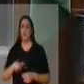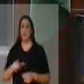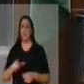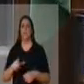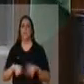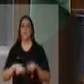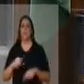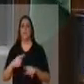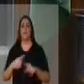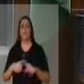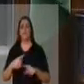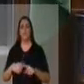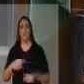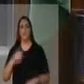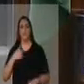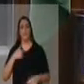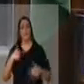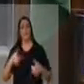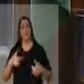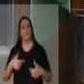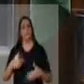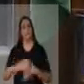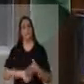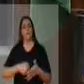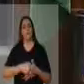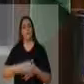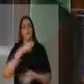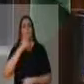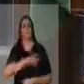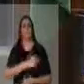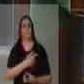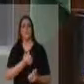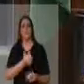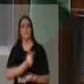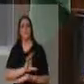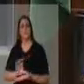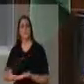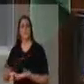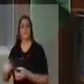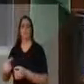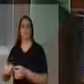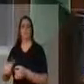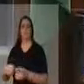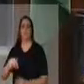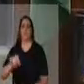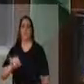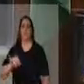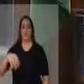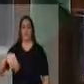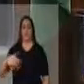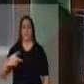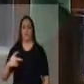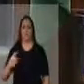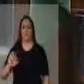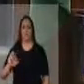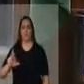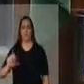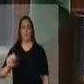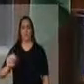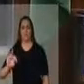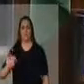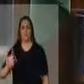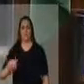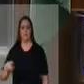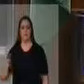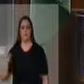graças a um trabalho que nós fizemos. Nós conseguimos incorporar recursos do orçamento para a cidade de Imperatriz quando, ano passado, ministro